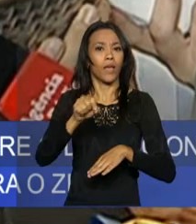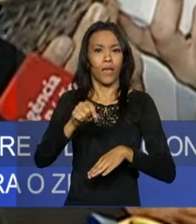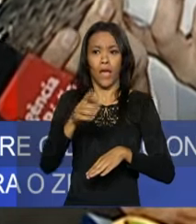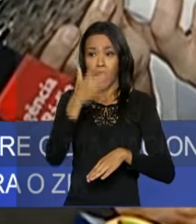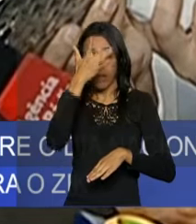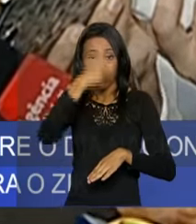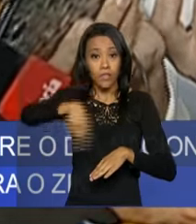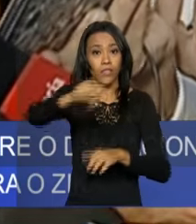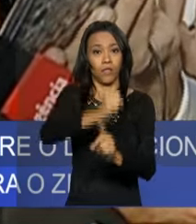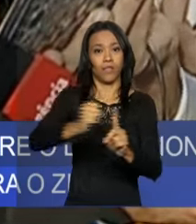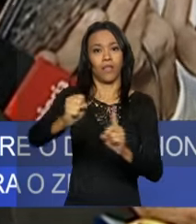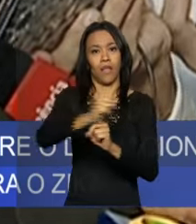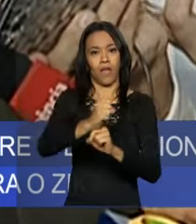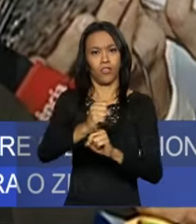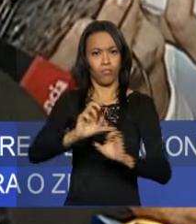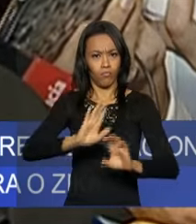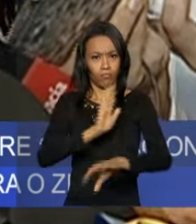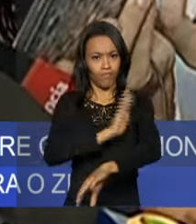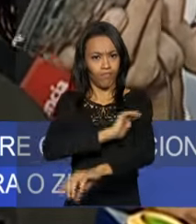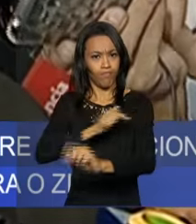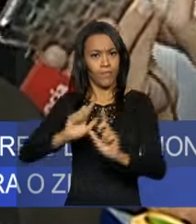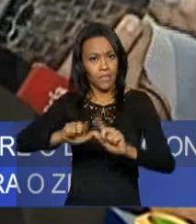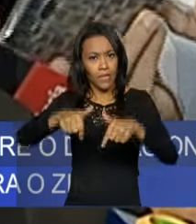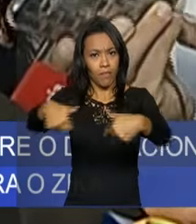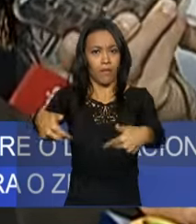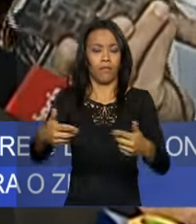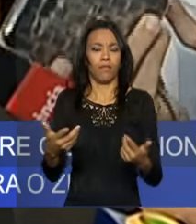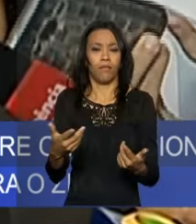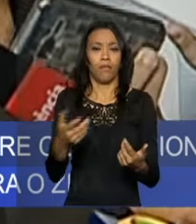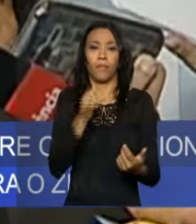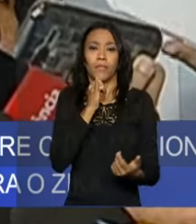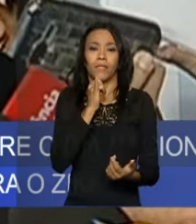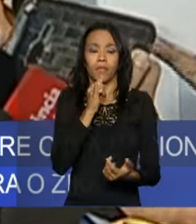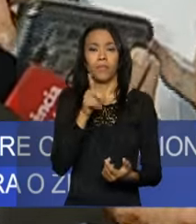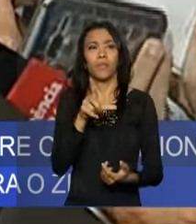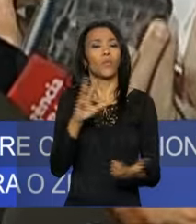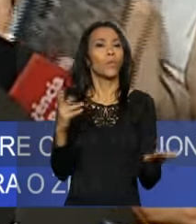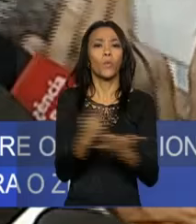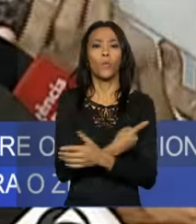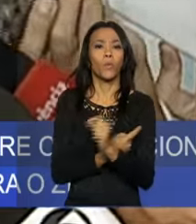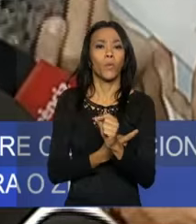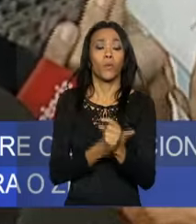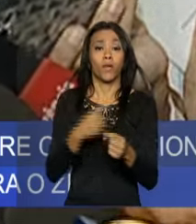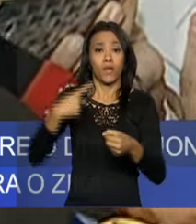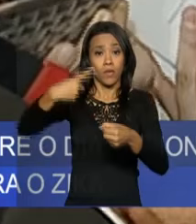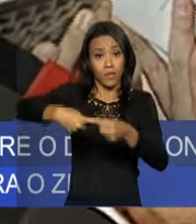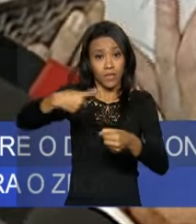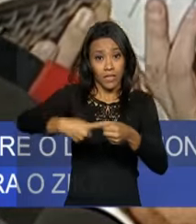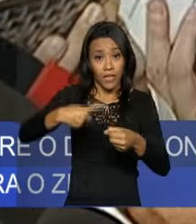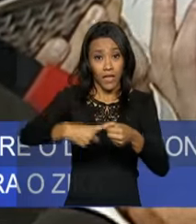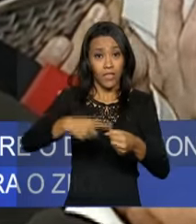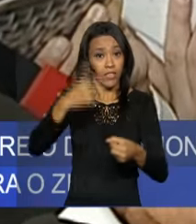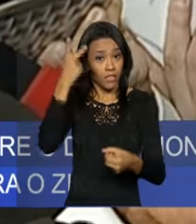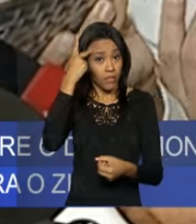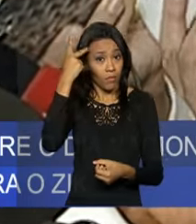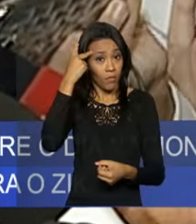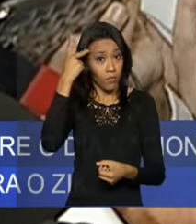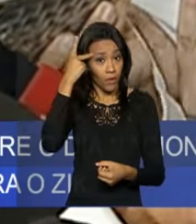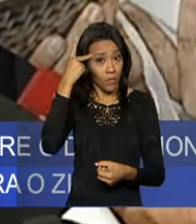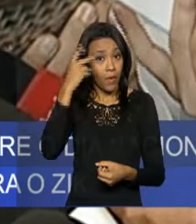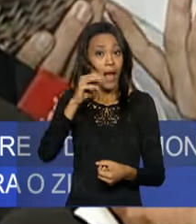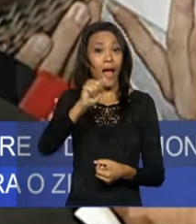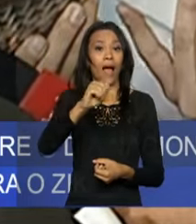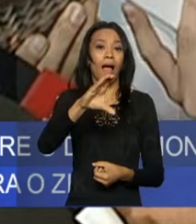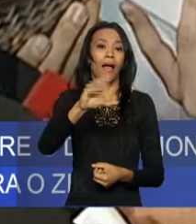mobilização da sociedade. Nós temos casos como a cidade de Acácia dos Coqueiros, em São Paulo,